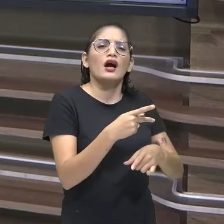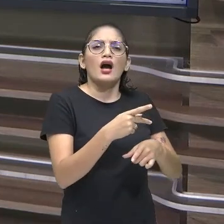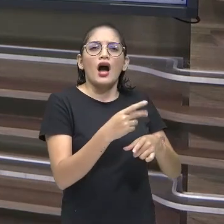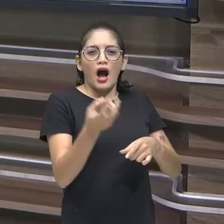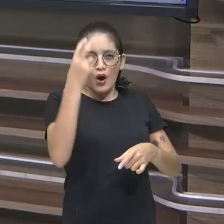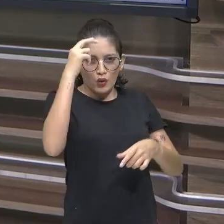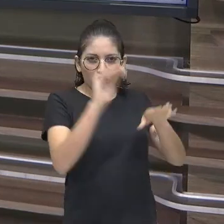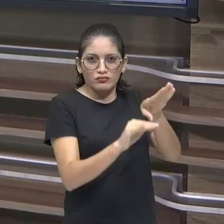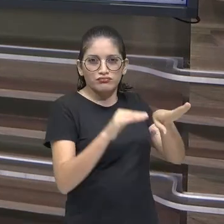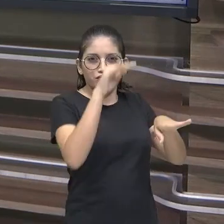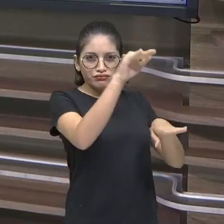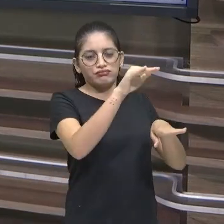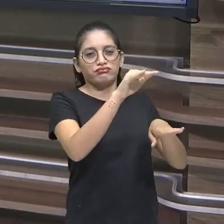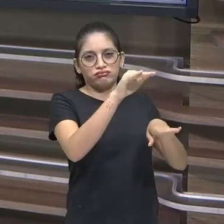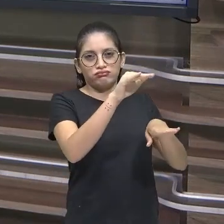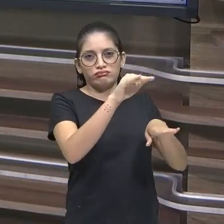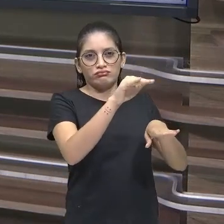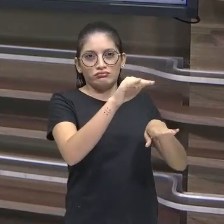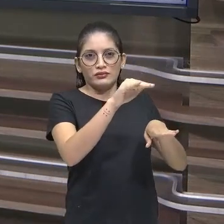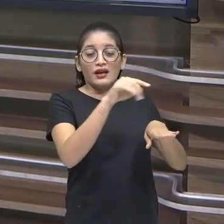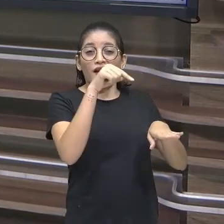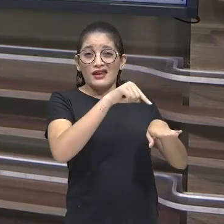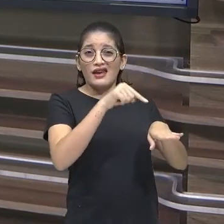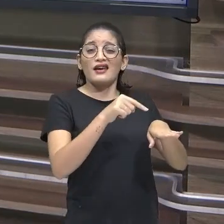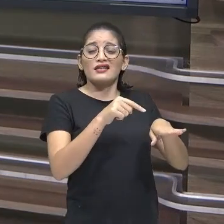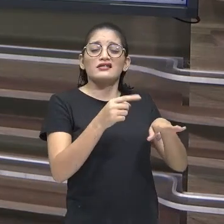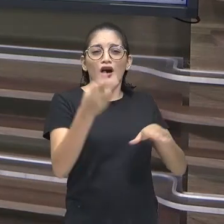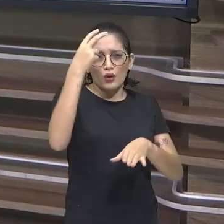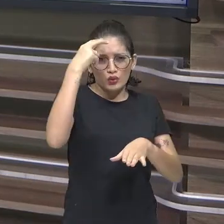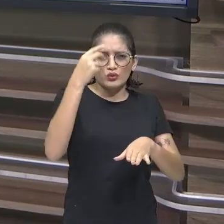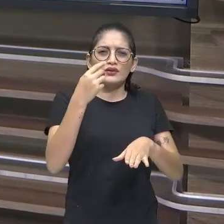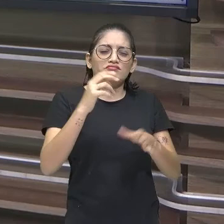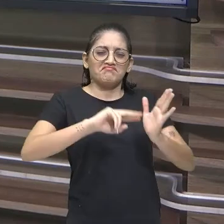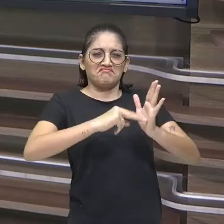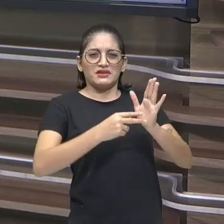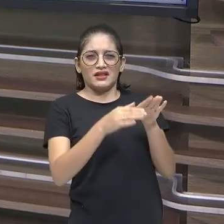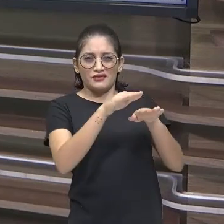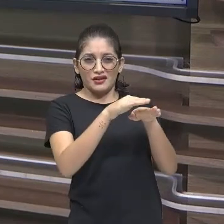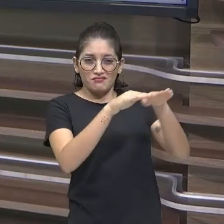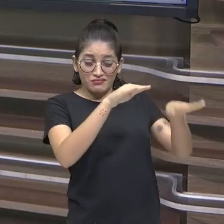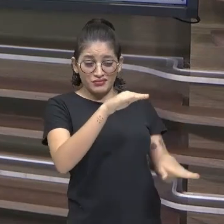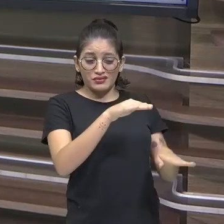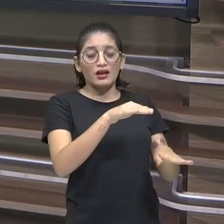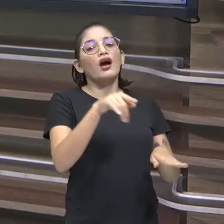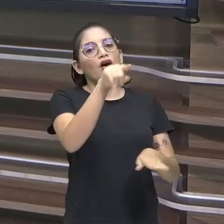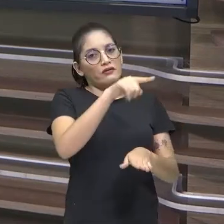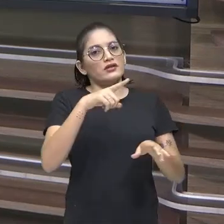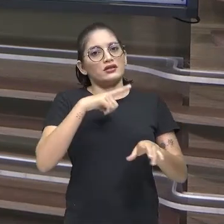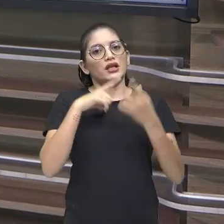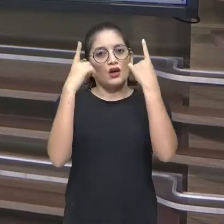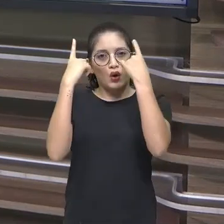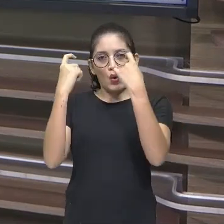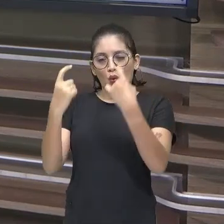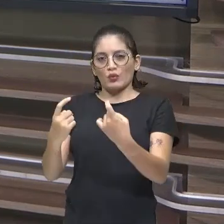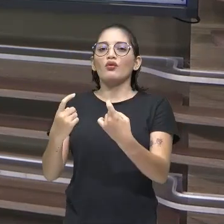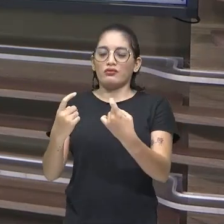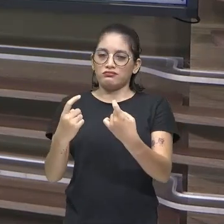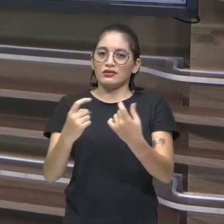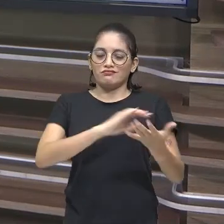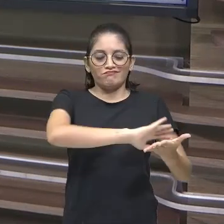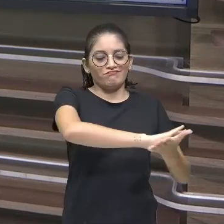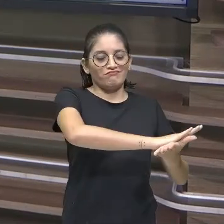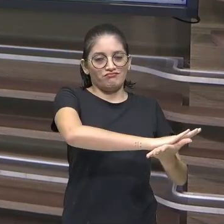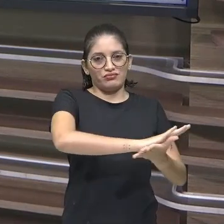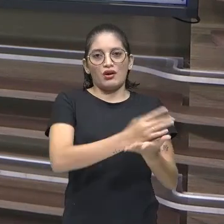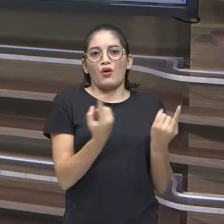outra e impõe essa cultura a um povo que você julga inferior, você também está cometendo uma violência, uma